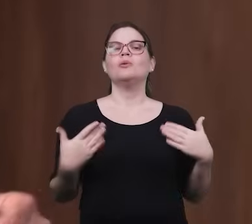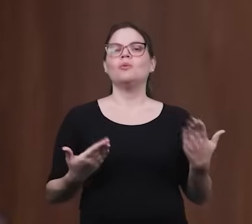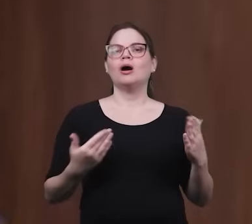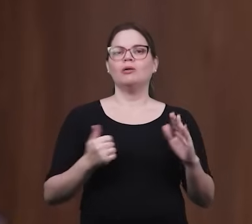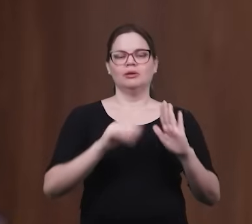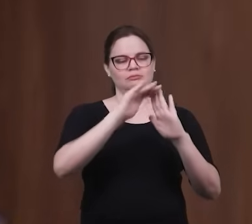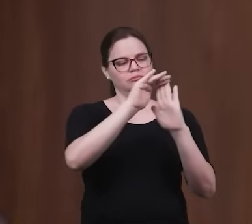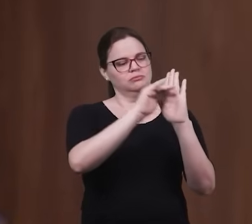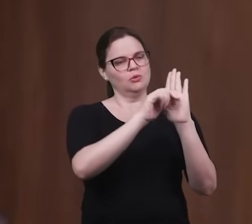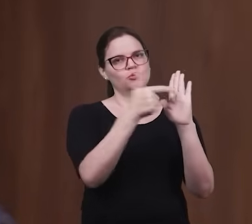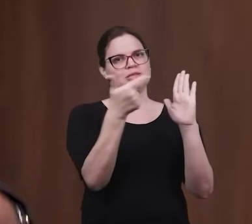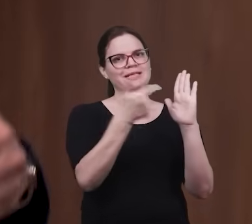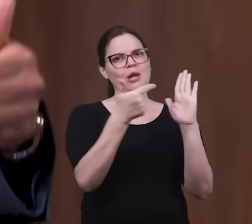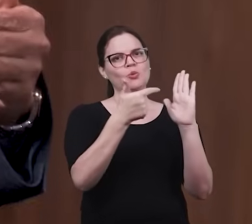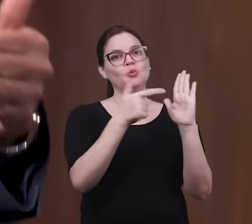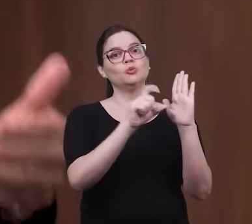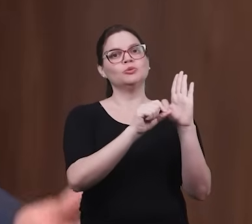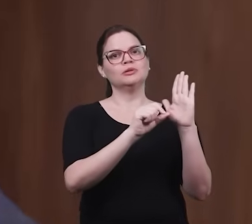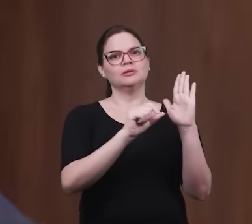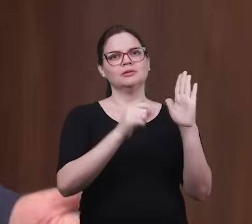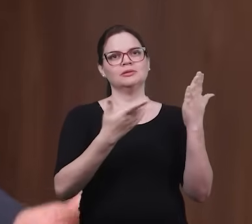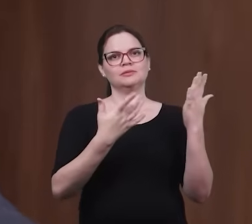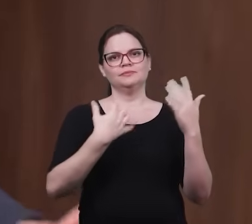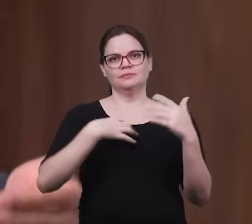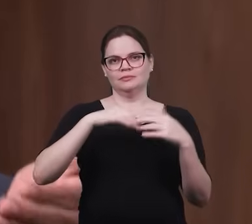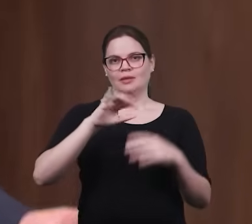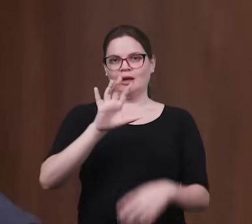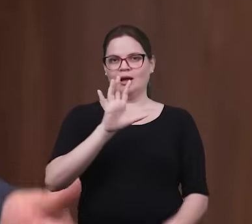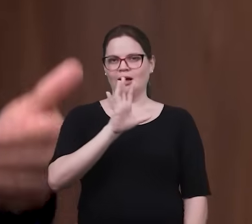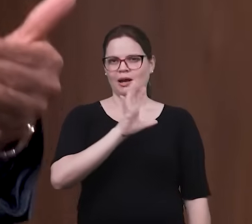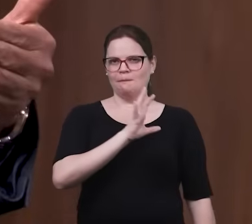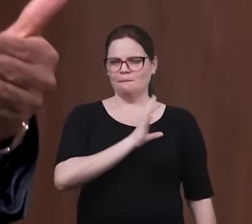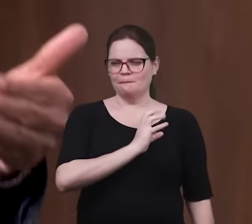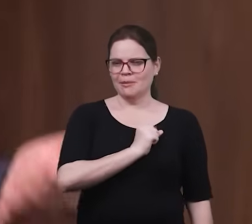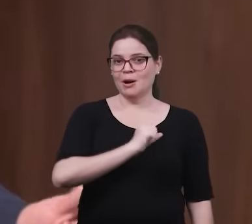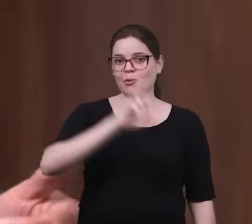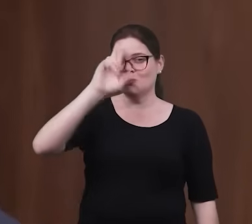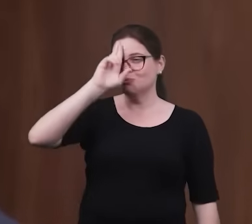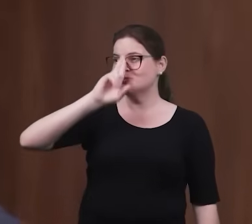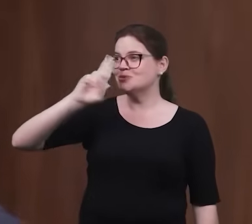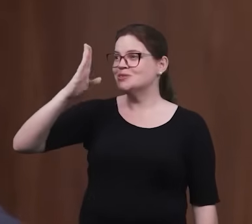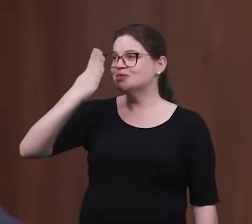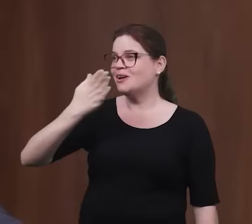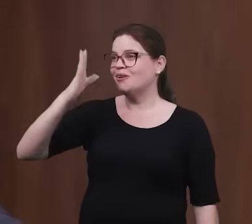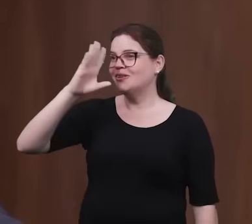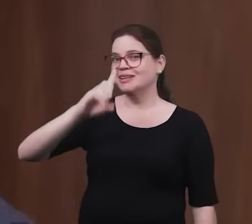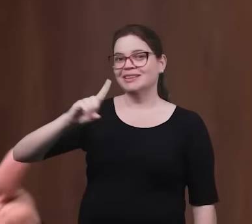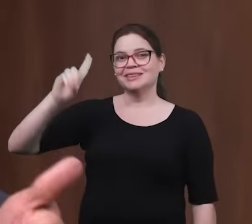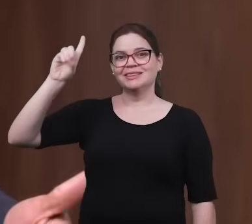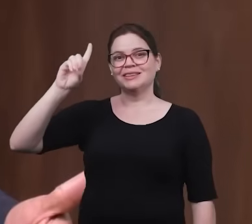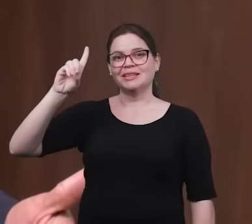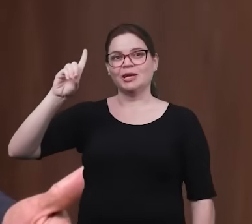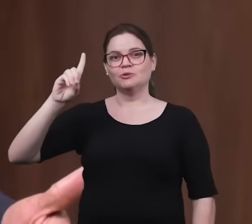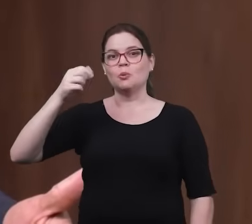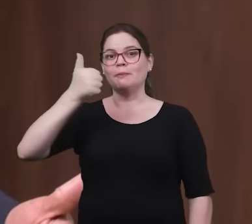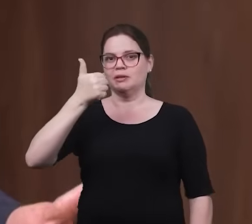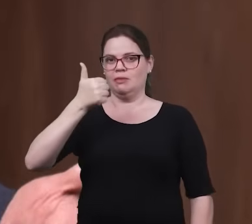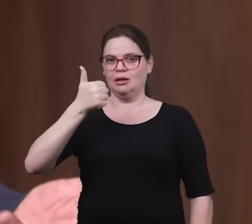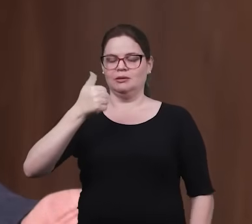segundo versículo? Amarás o Senhor teu Deus e a Ele temerás sobre todas as coisas. Qual o